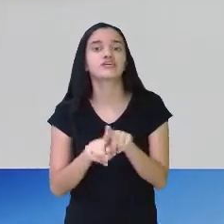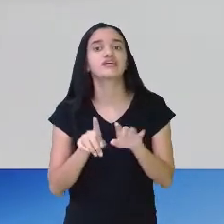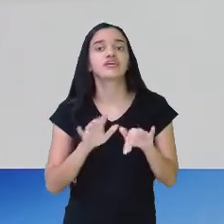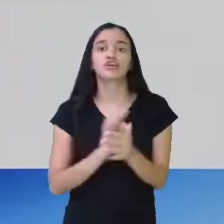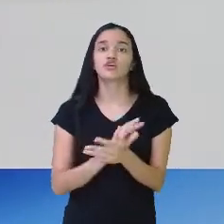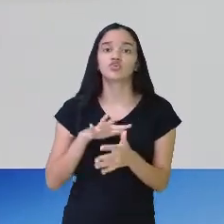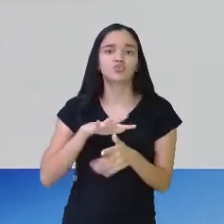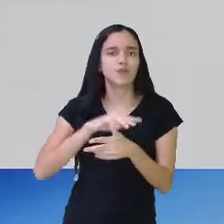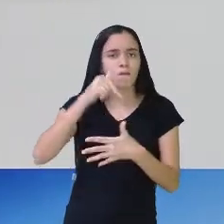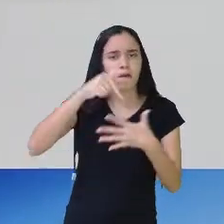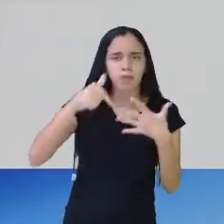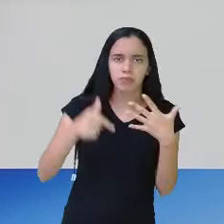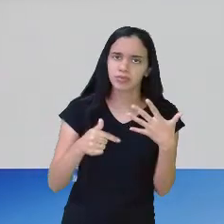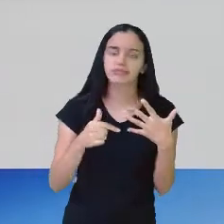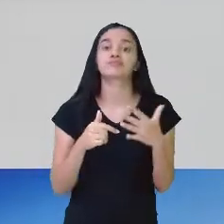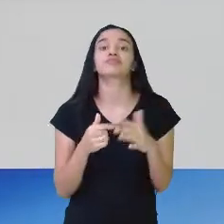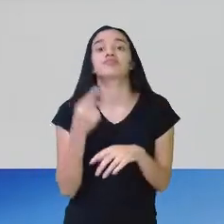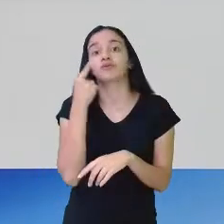tudo isso.